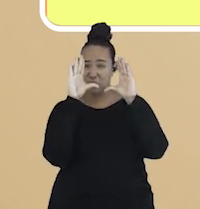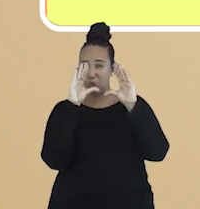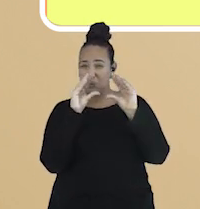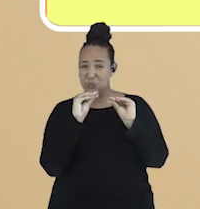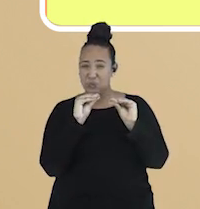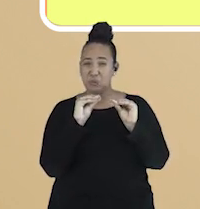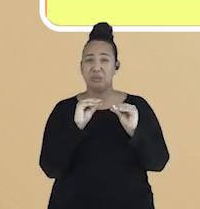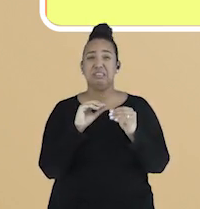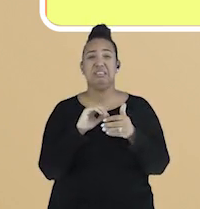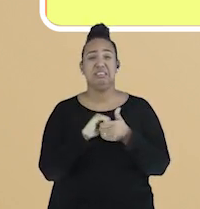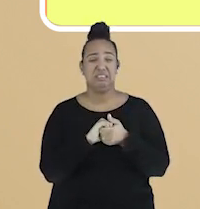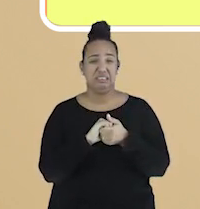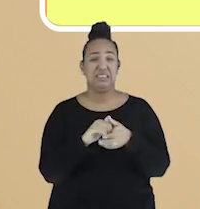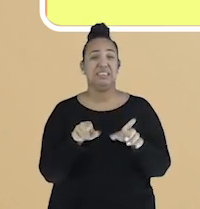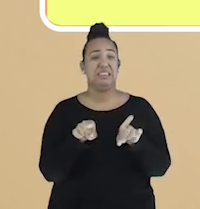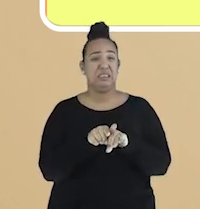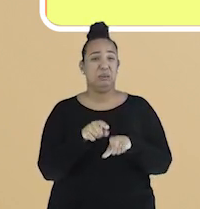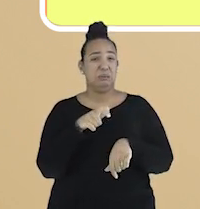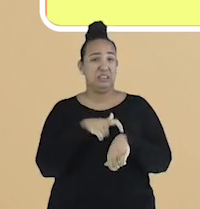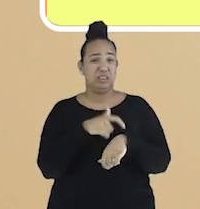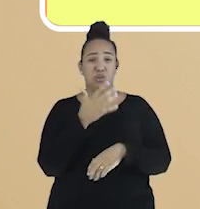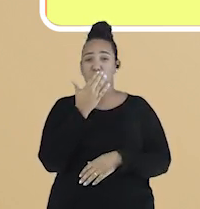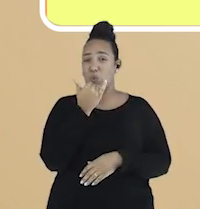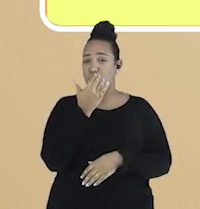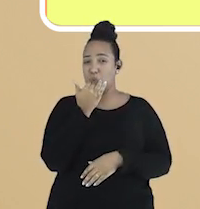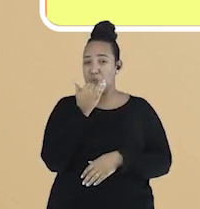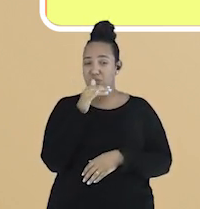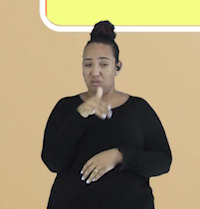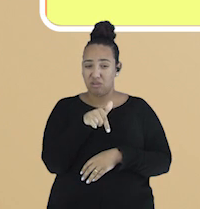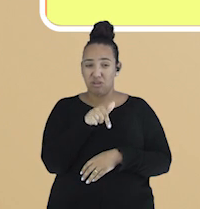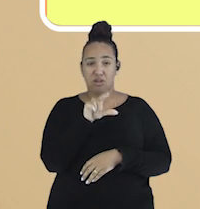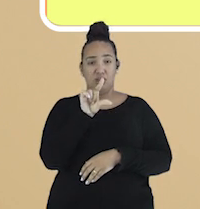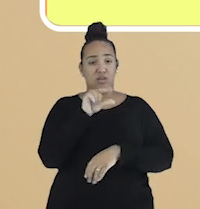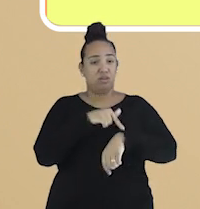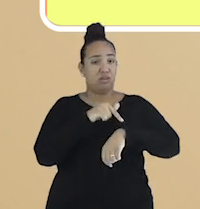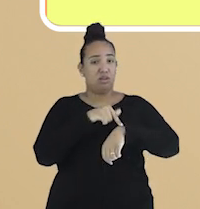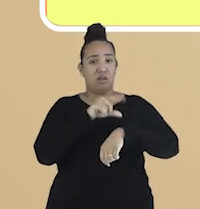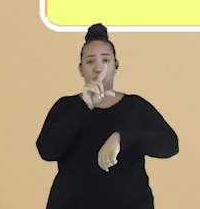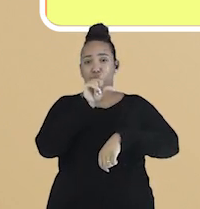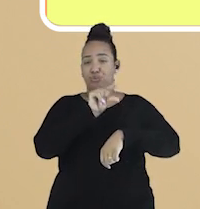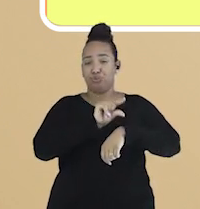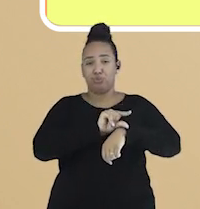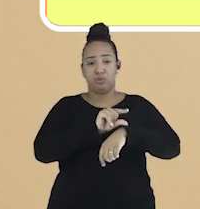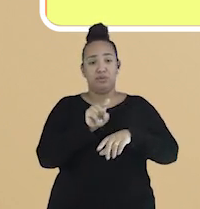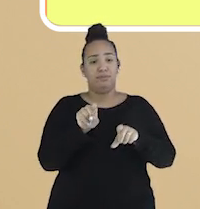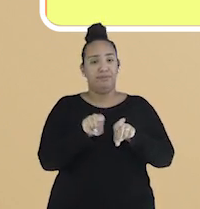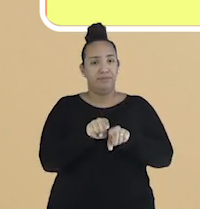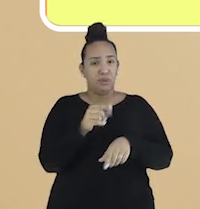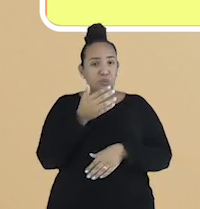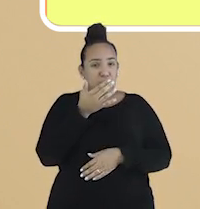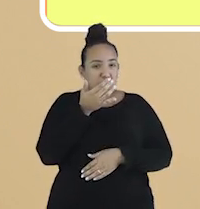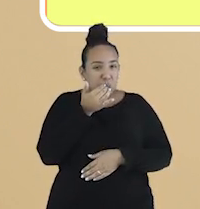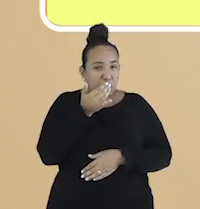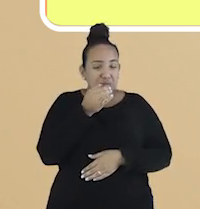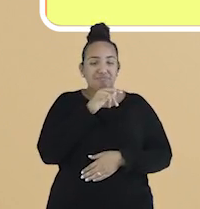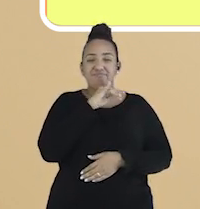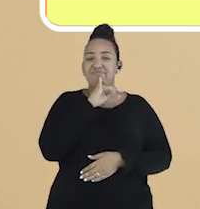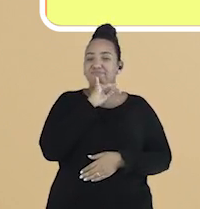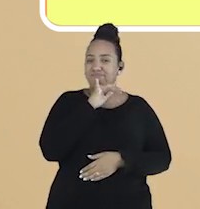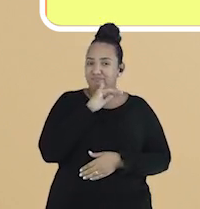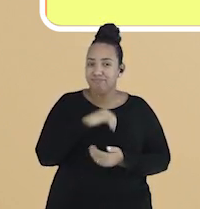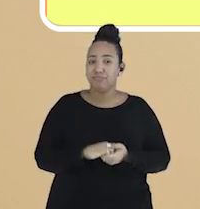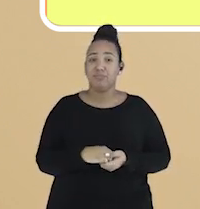escuro. As pausas para comer eram muito curtas e a comida era precária.